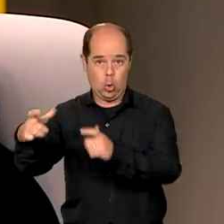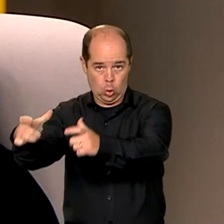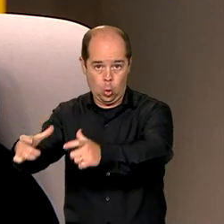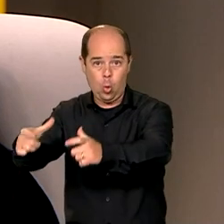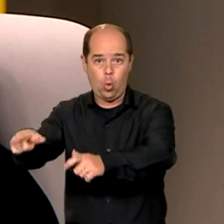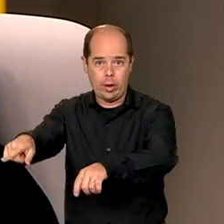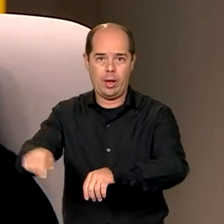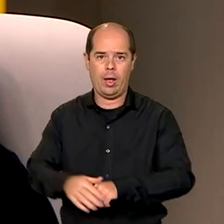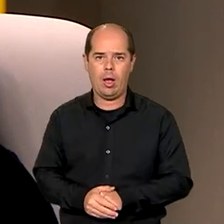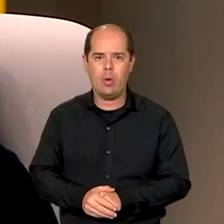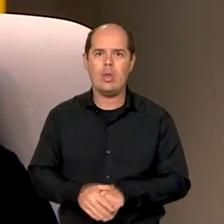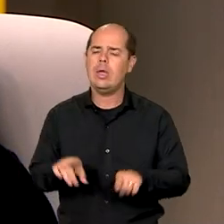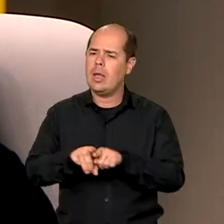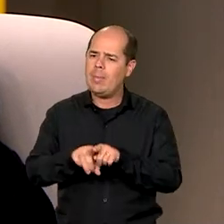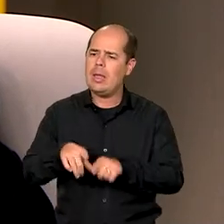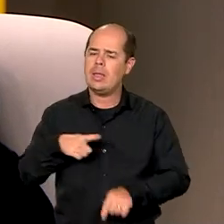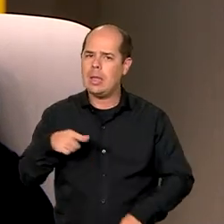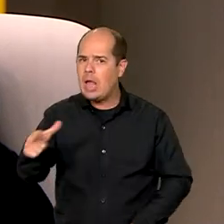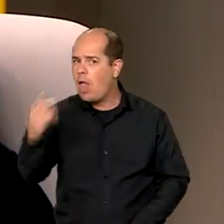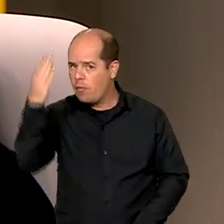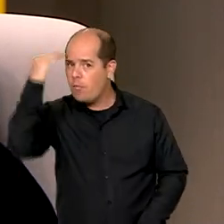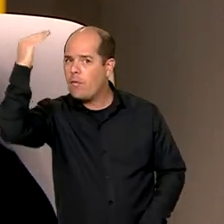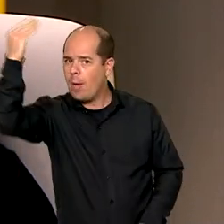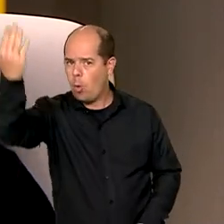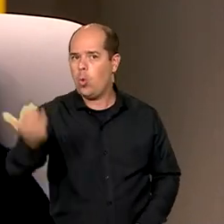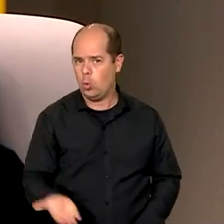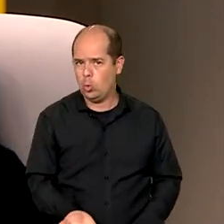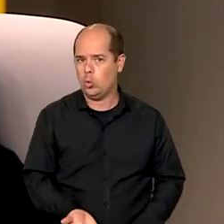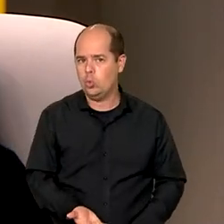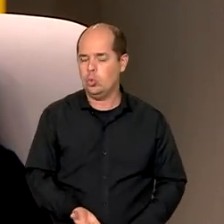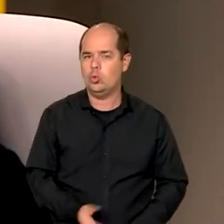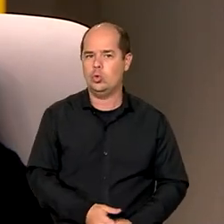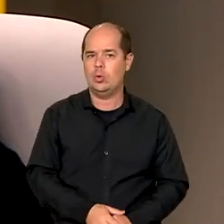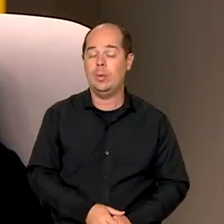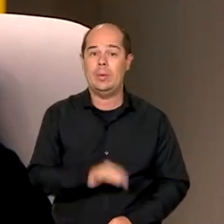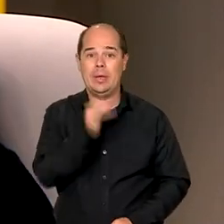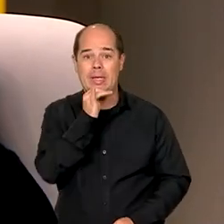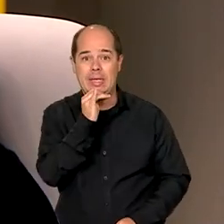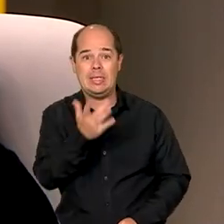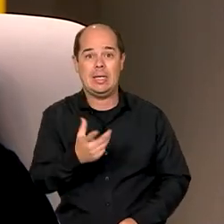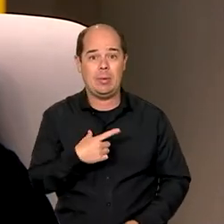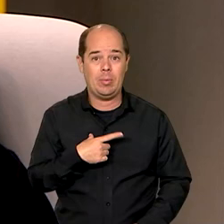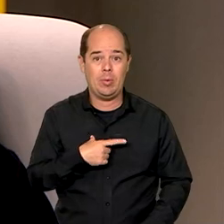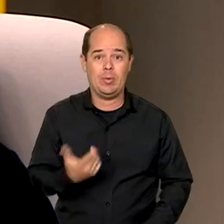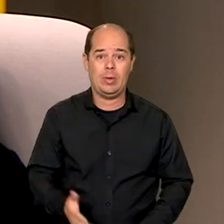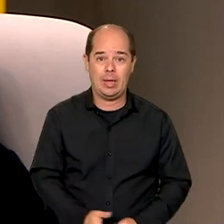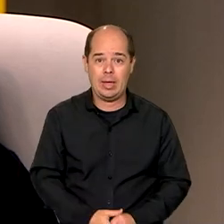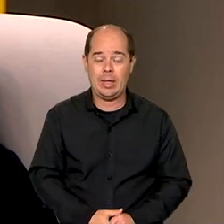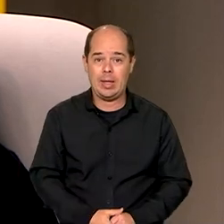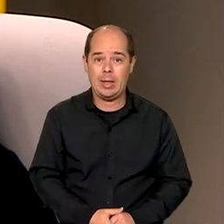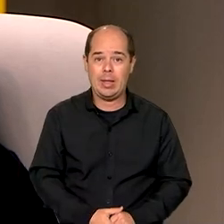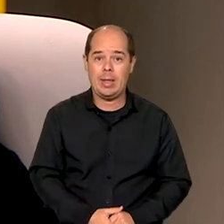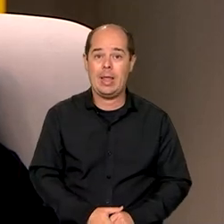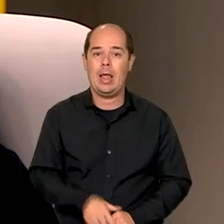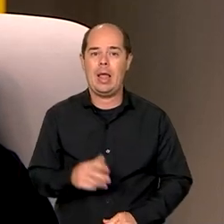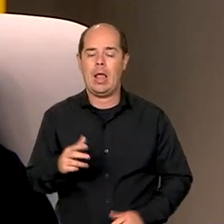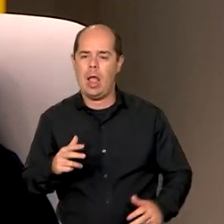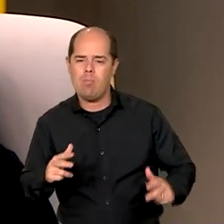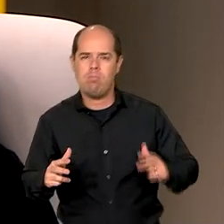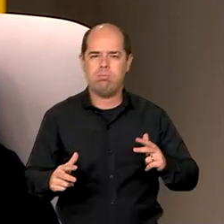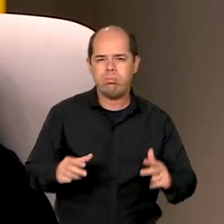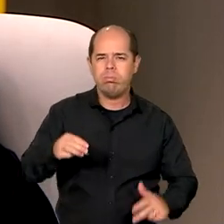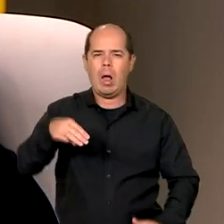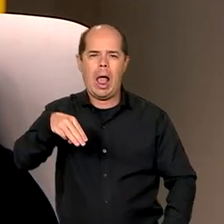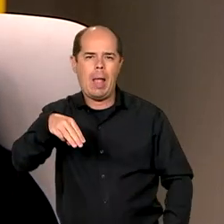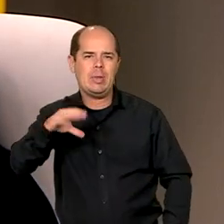para atrair o público. Vamos ter, por exemplo, um encontro muito bacana, que é a disputa de MCs. É um evento local, mas